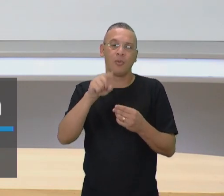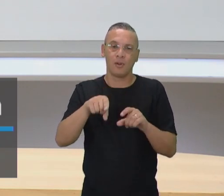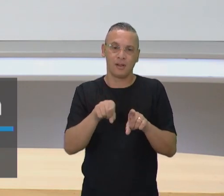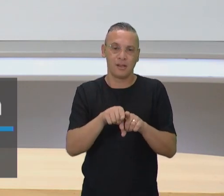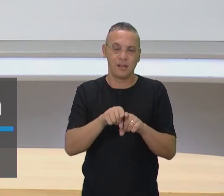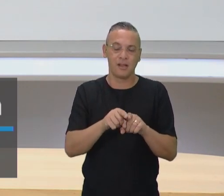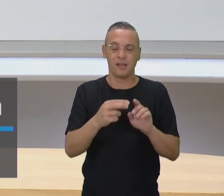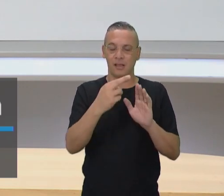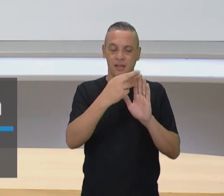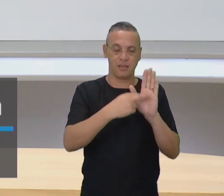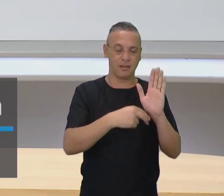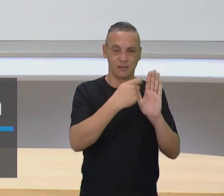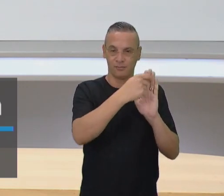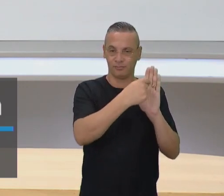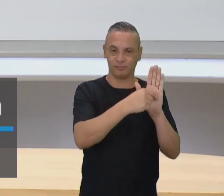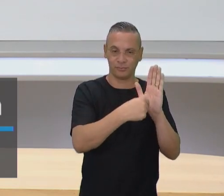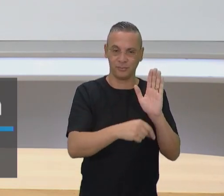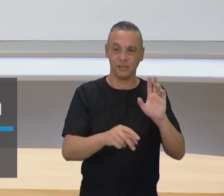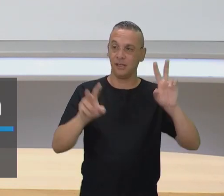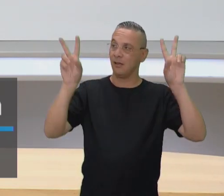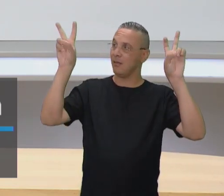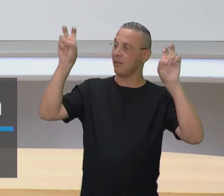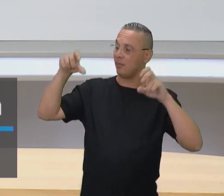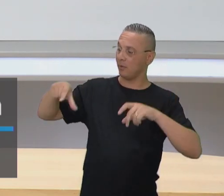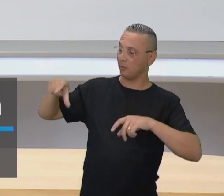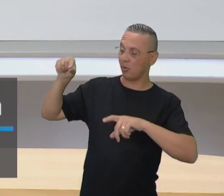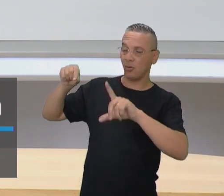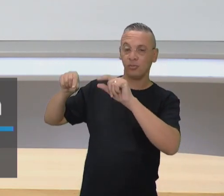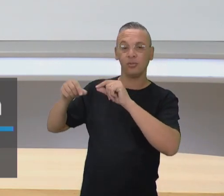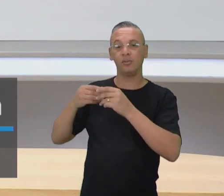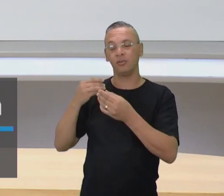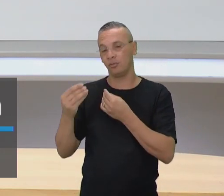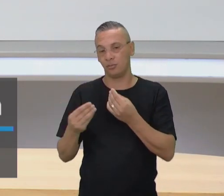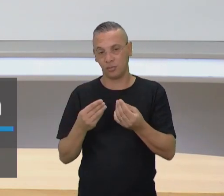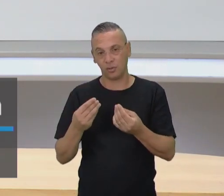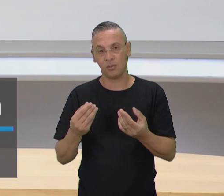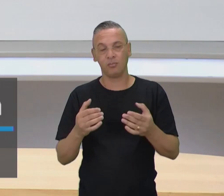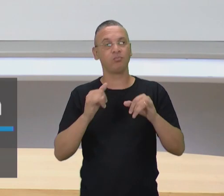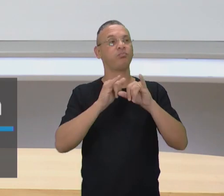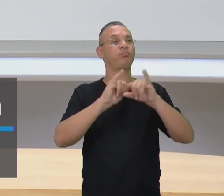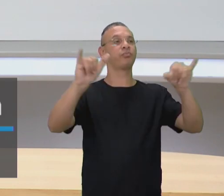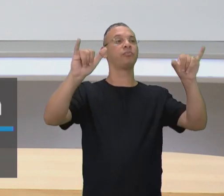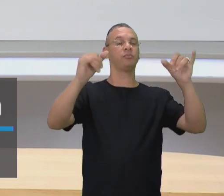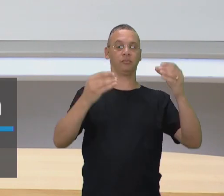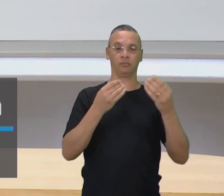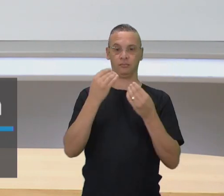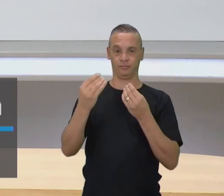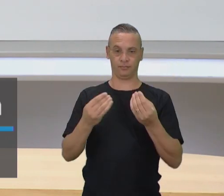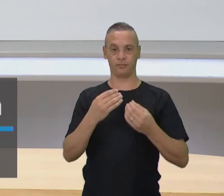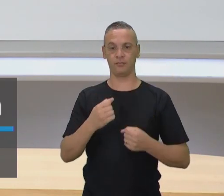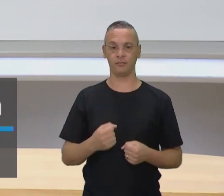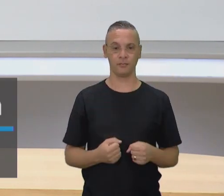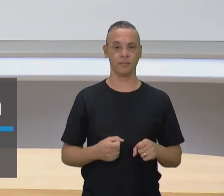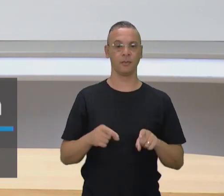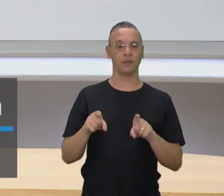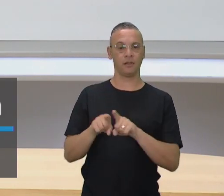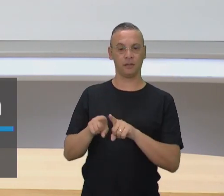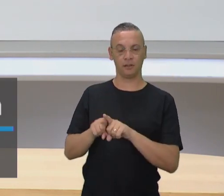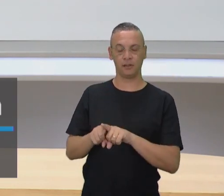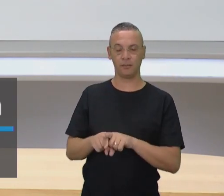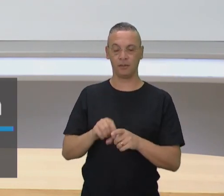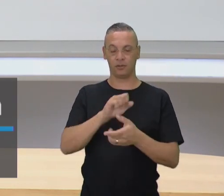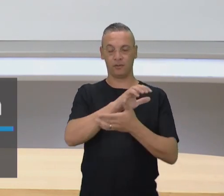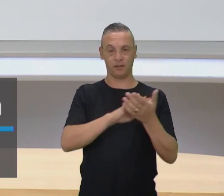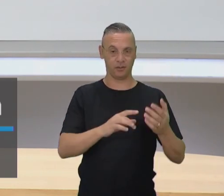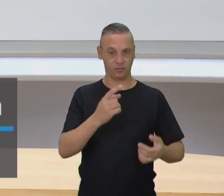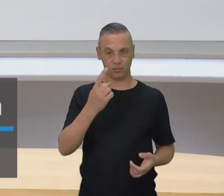das redações, a escolha dos temas que são noticiados, como eles são noticiados. Nós tratamos aqui na primeira